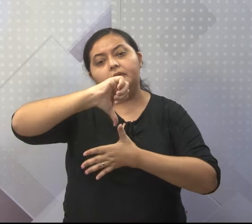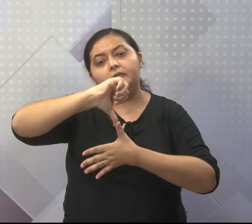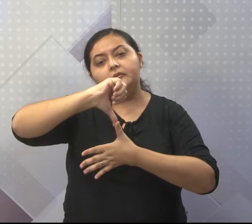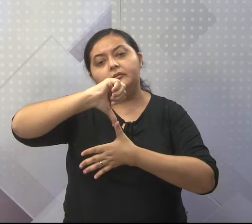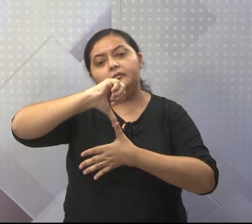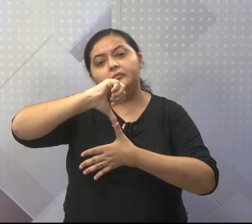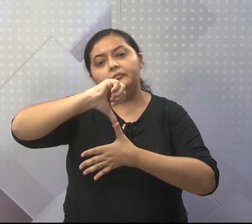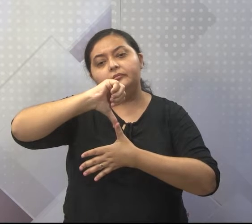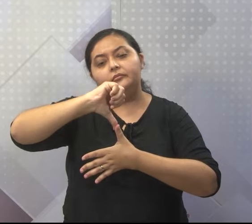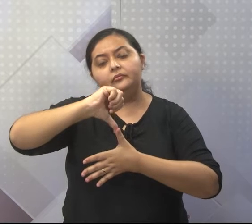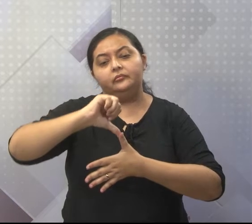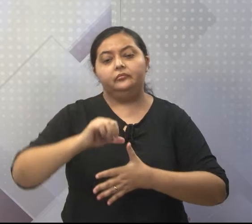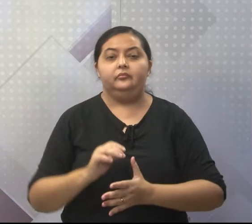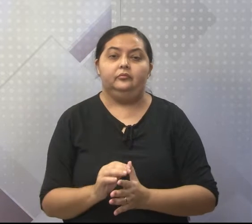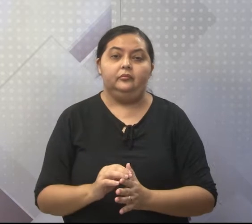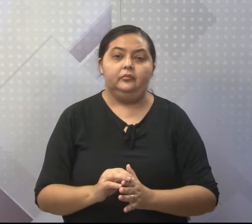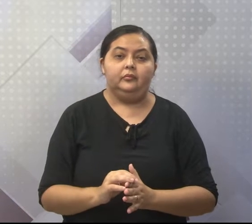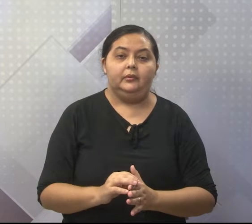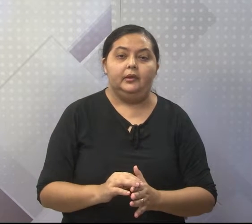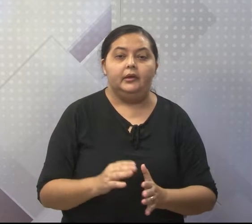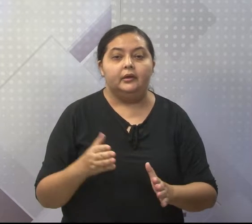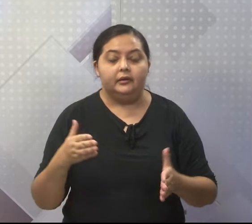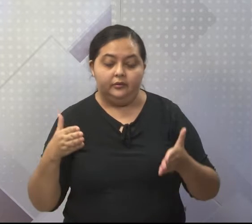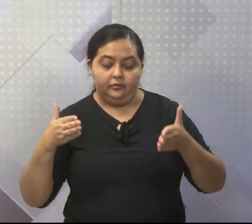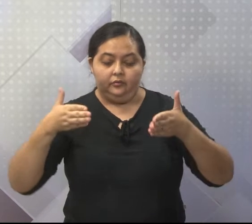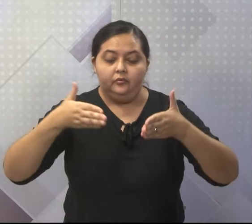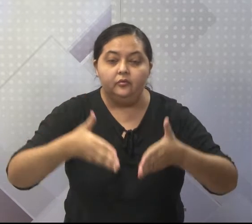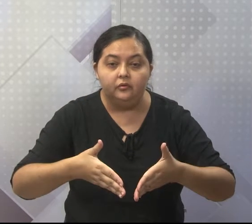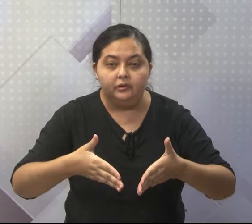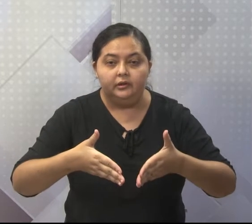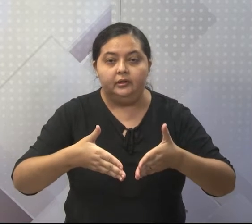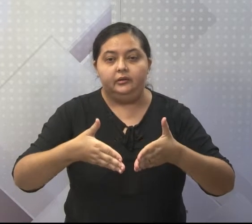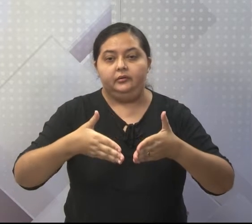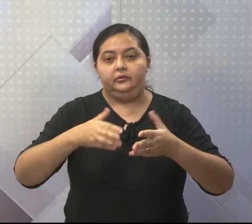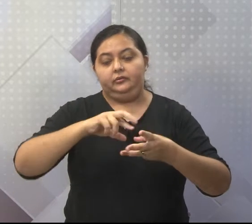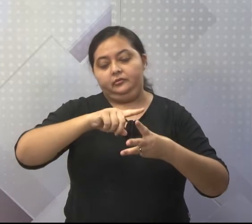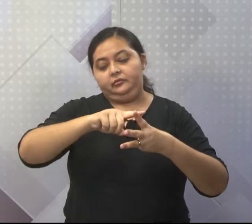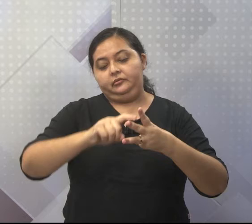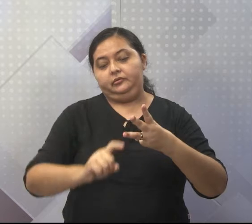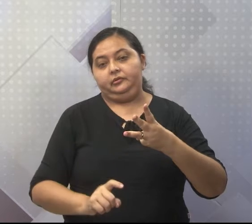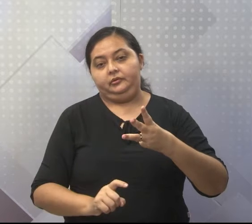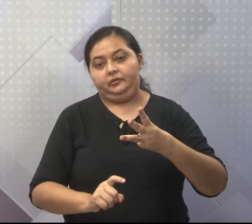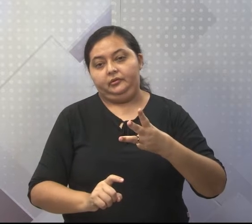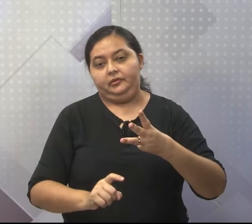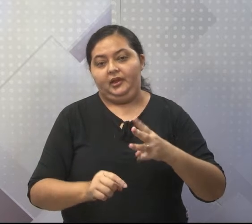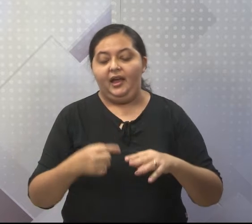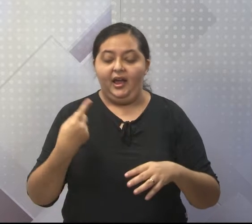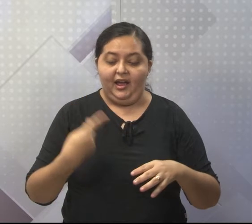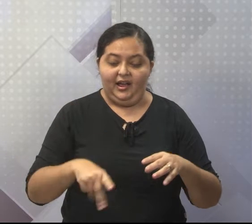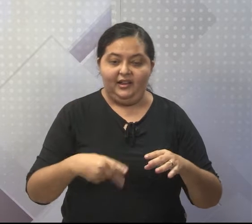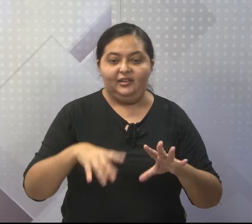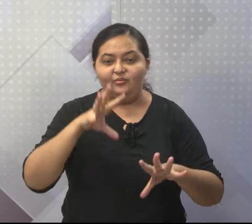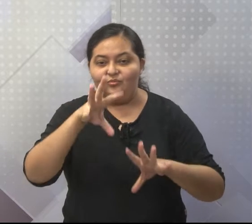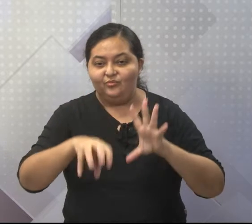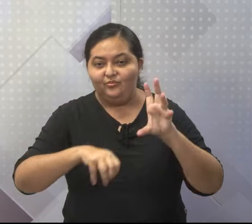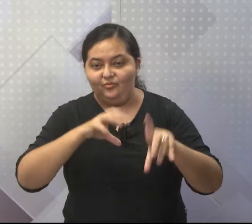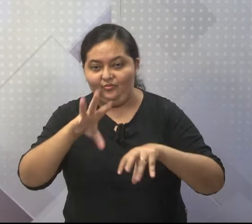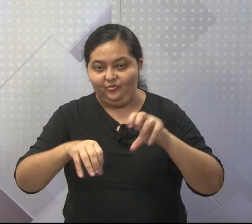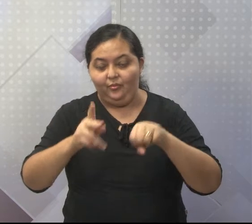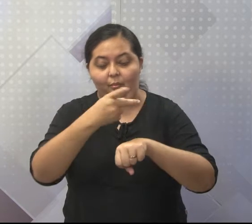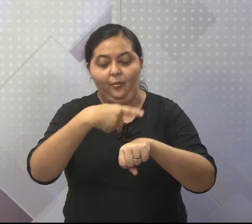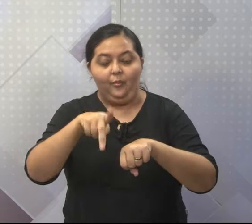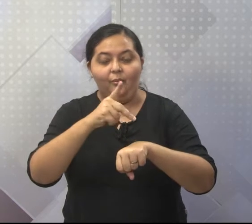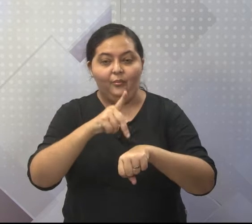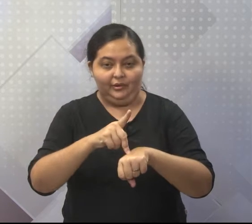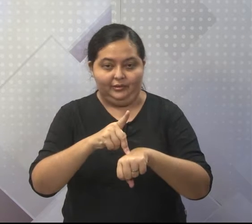característica ser voltada para o setor primário historicamente a gente foi uma colónia de exploração as metrópoles que